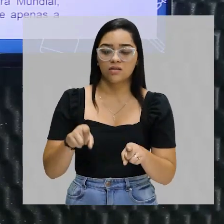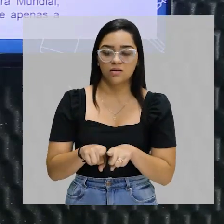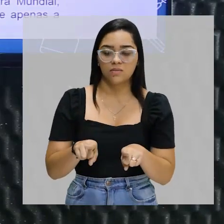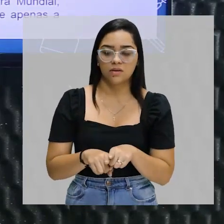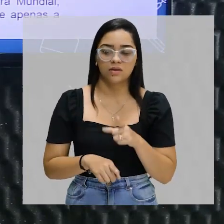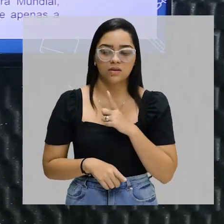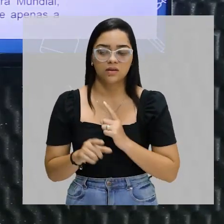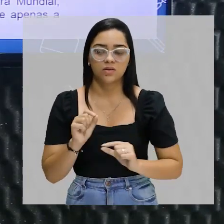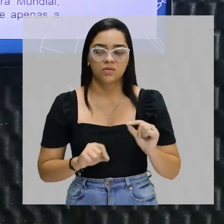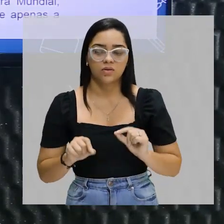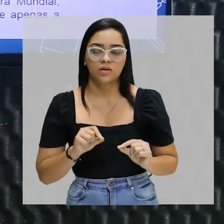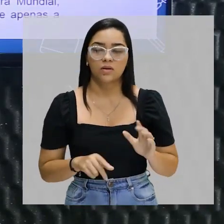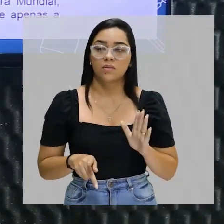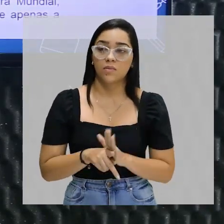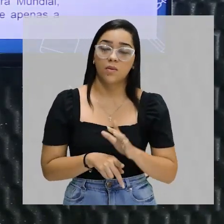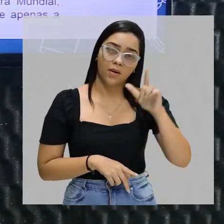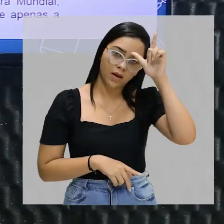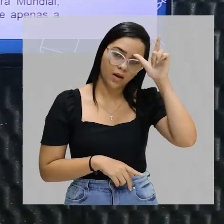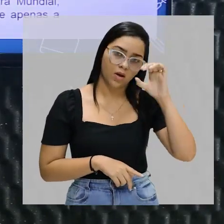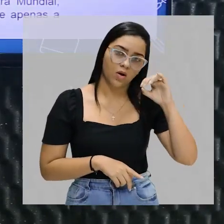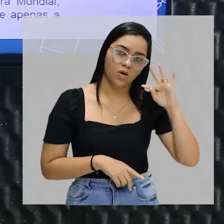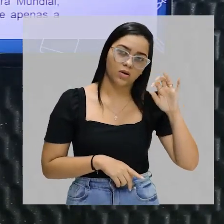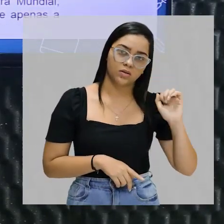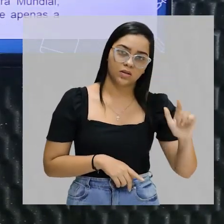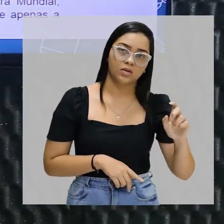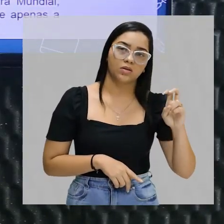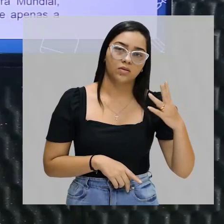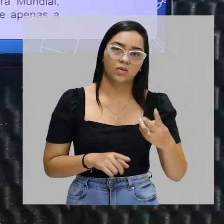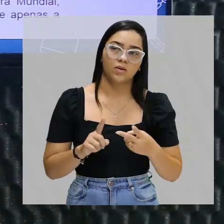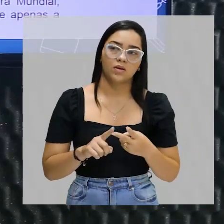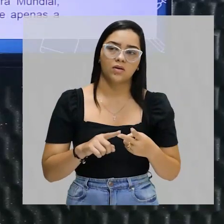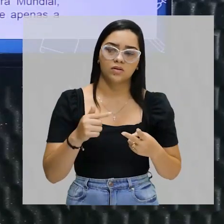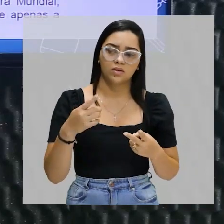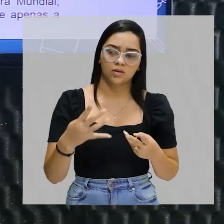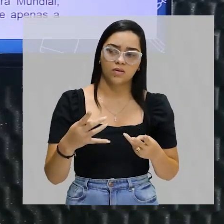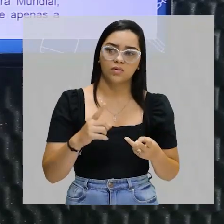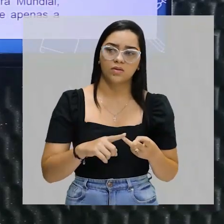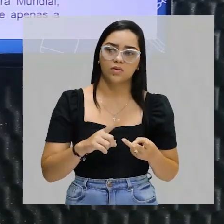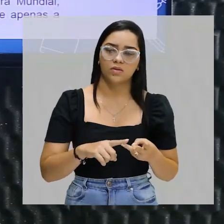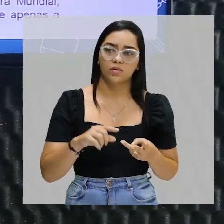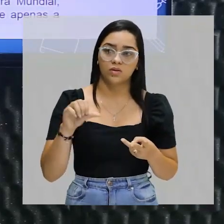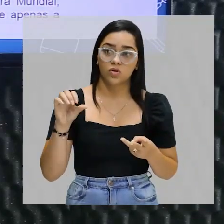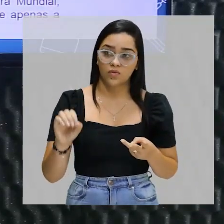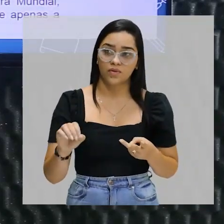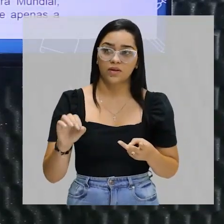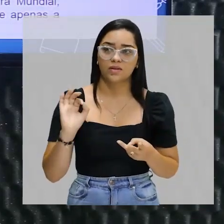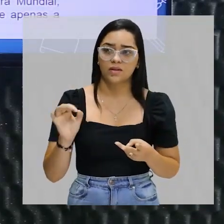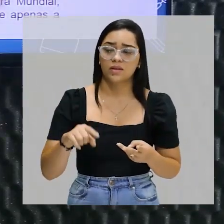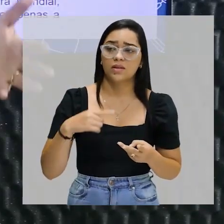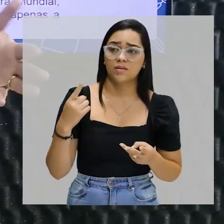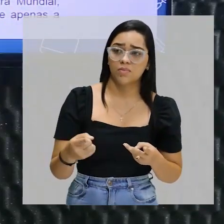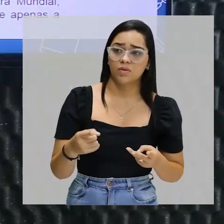os três títulos foram ganhos pela Alemanha ocidental 54 74 e 90 tá certo